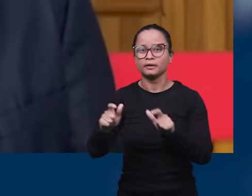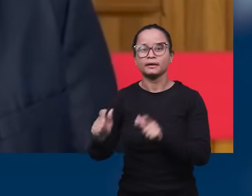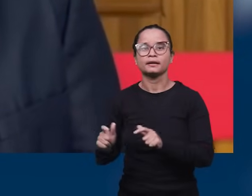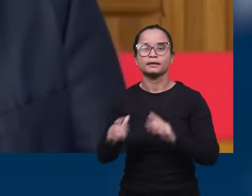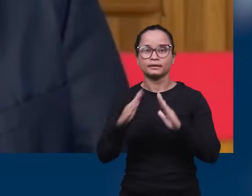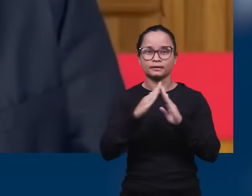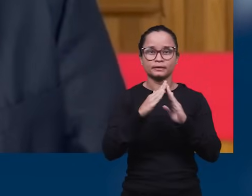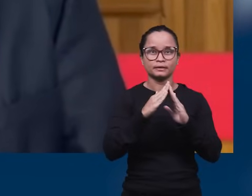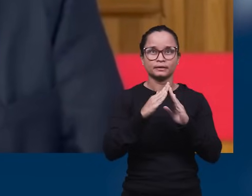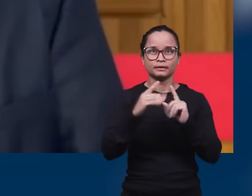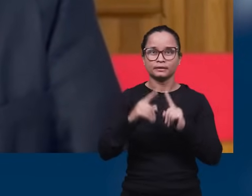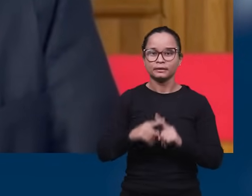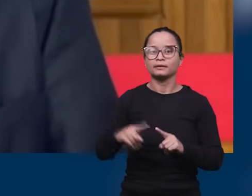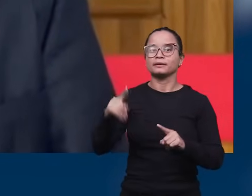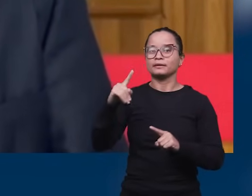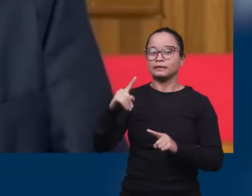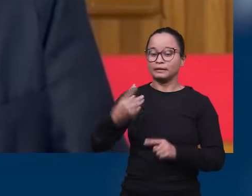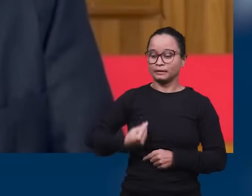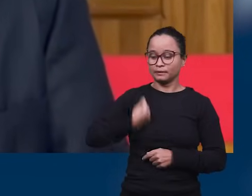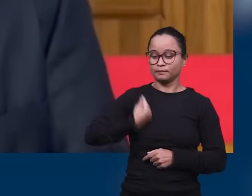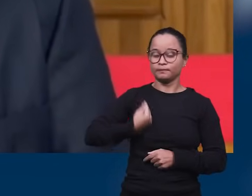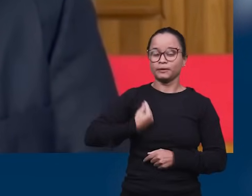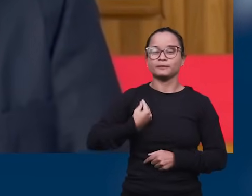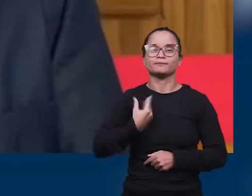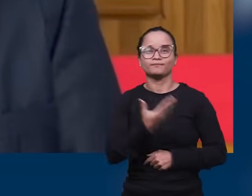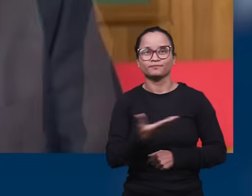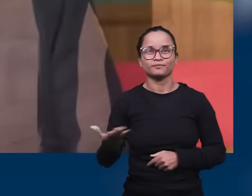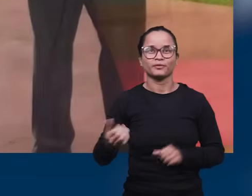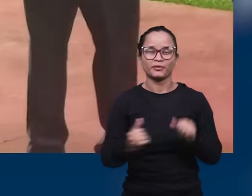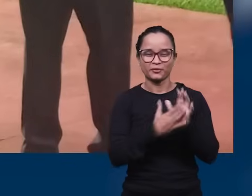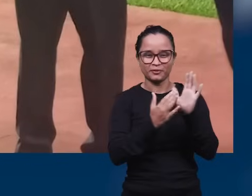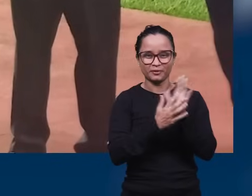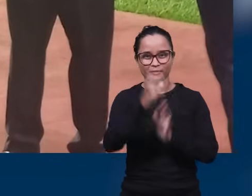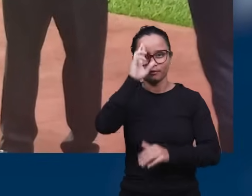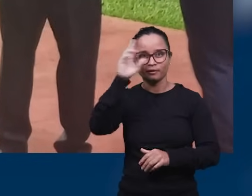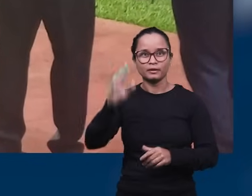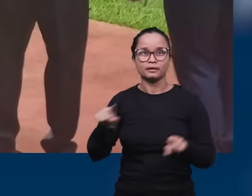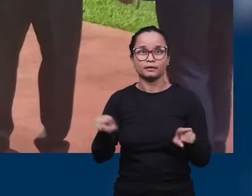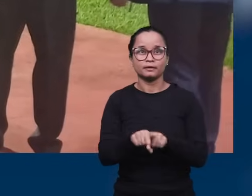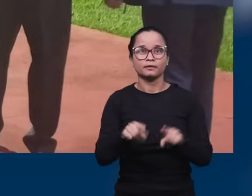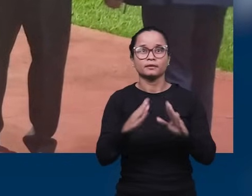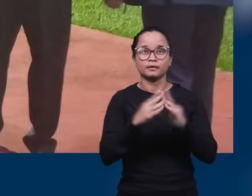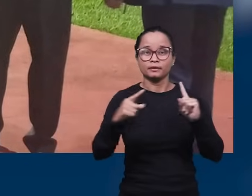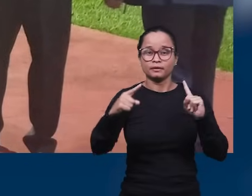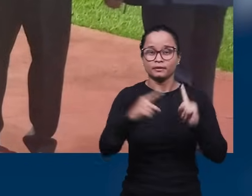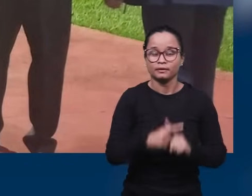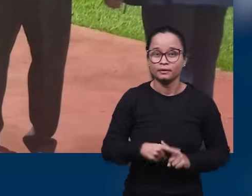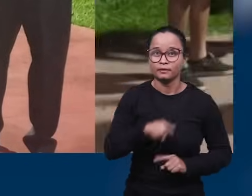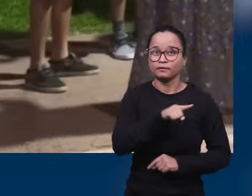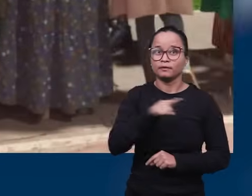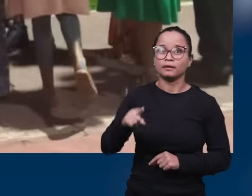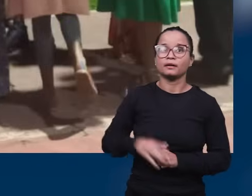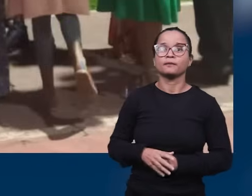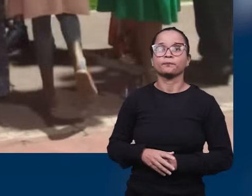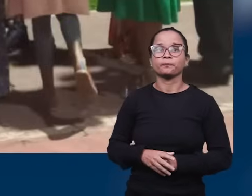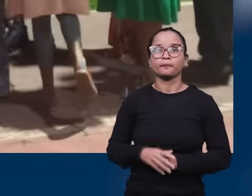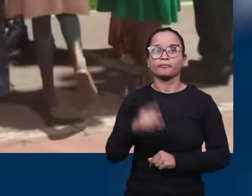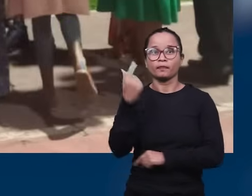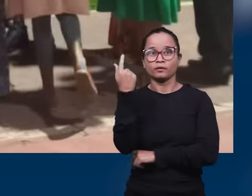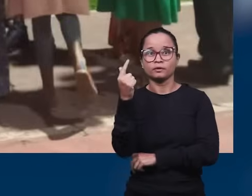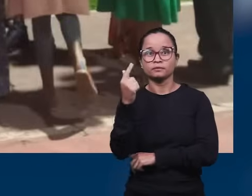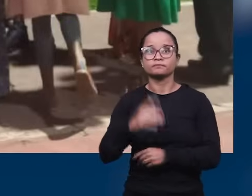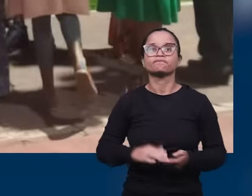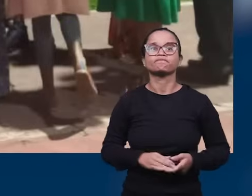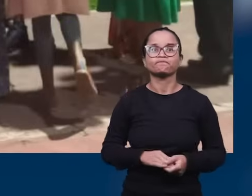lugares da igreja onde ela esteve. Louvado seja o nome do Senhor. Na igreja de Aparecida de Goiânia, os